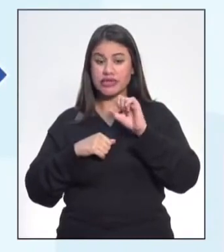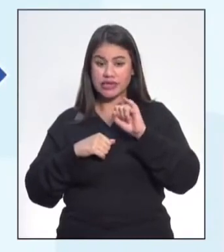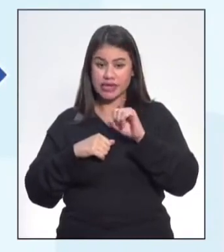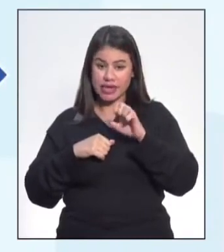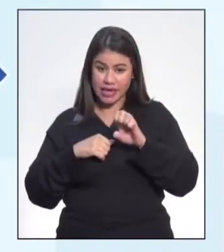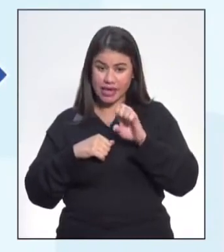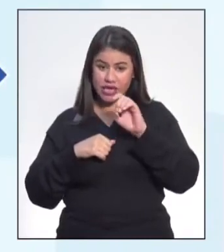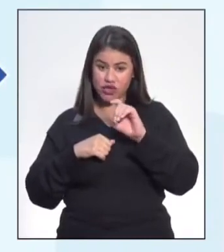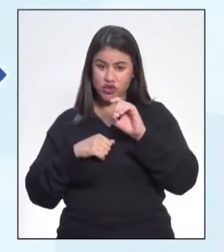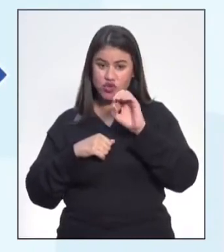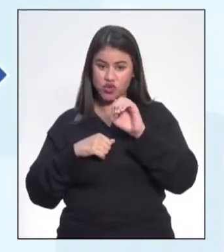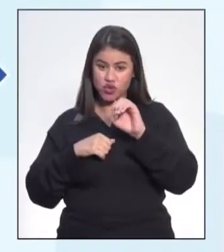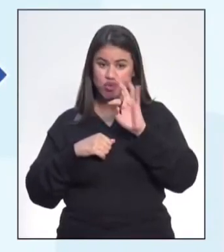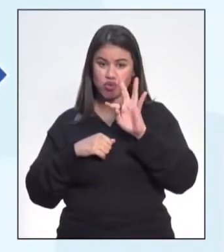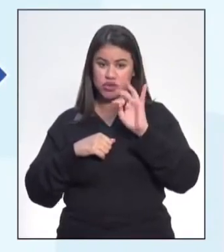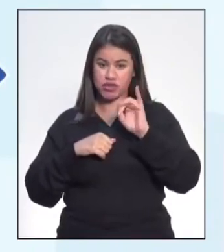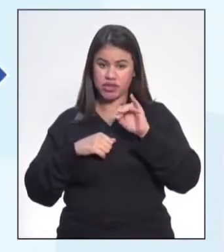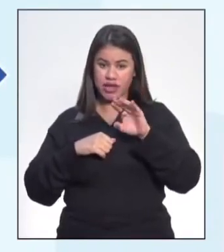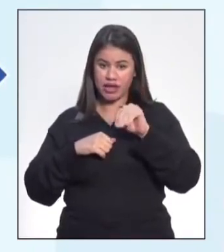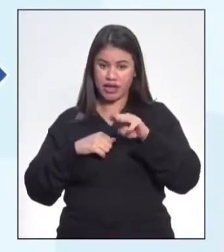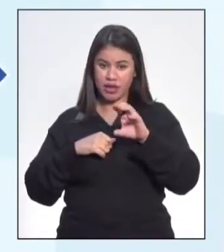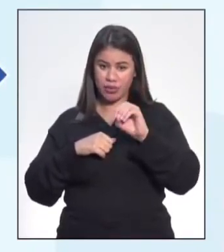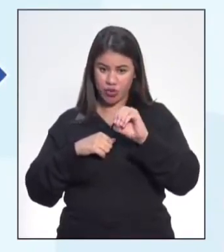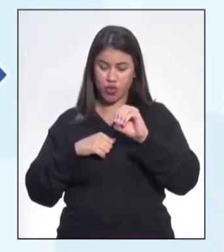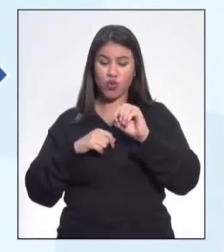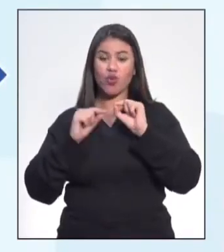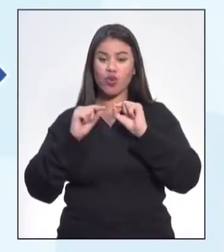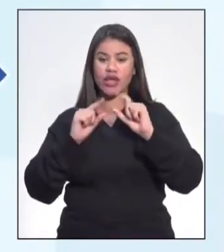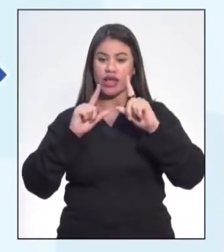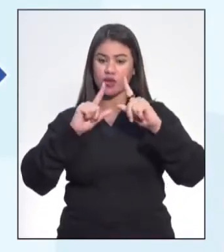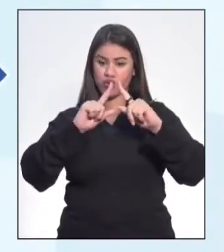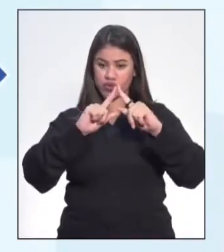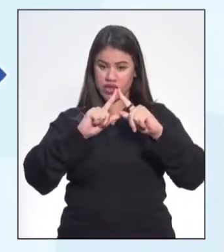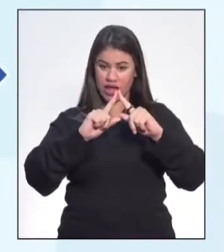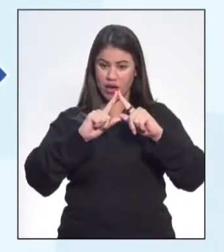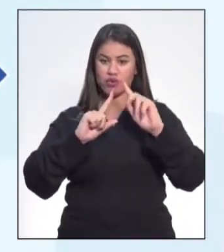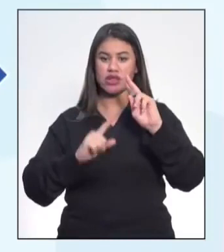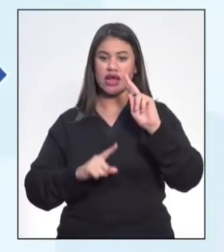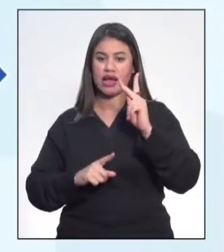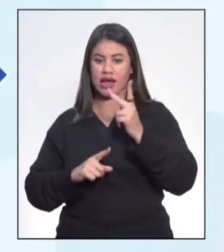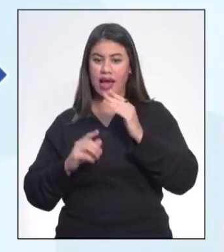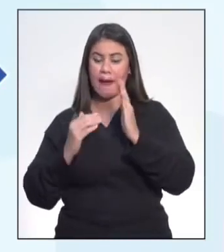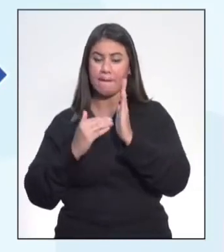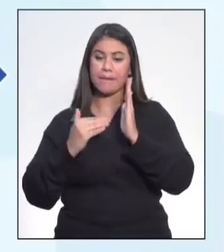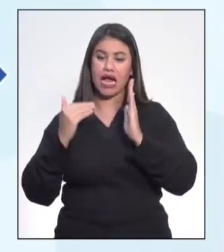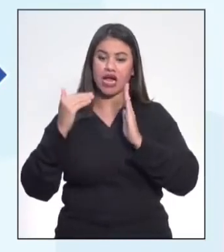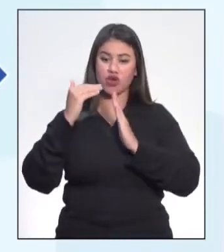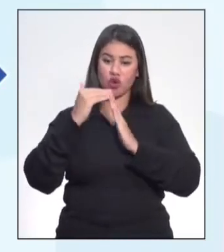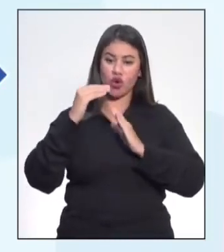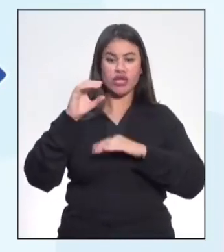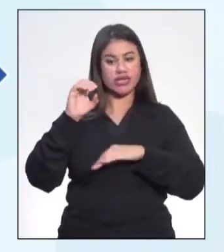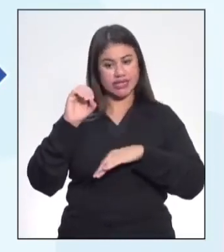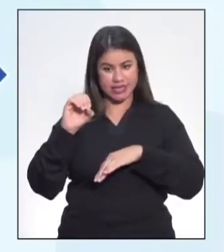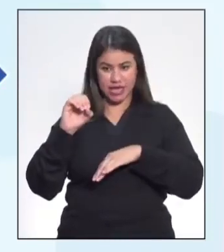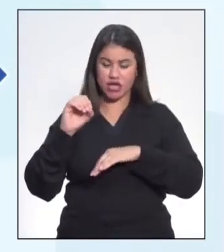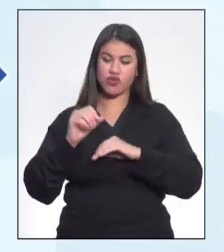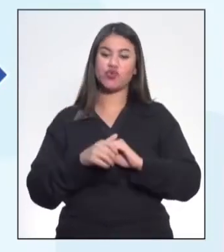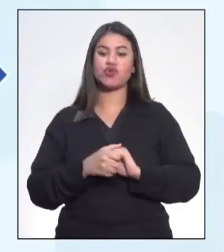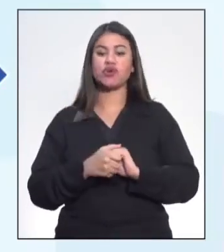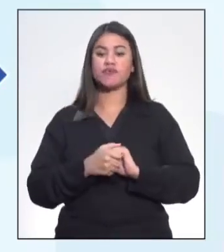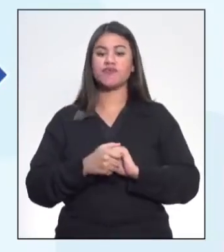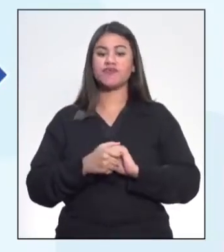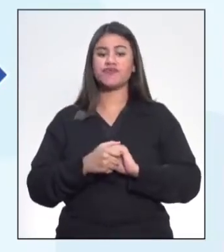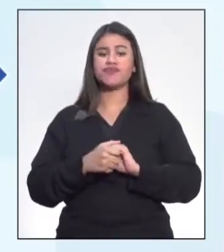o ΔH, né, que é a variação de energia, vai ser maior que zero. E para eu